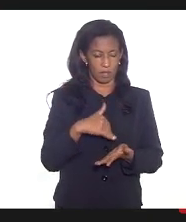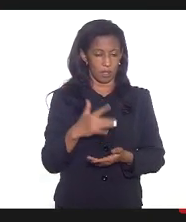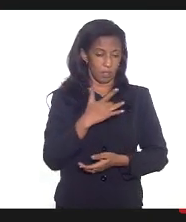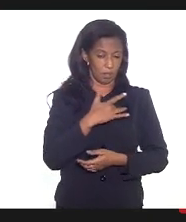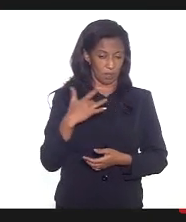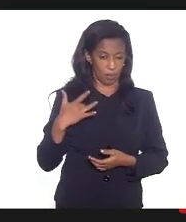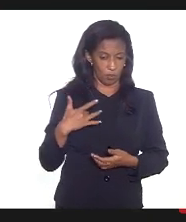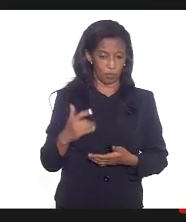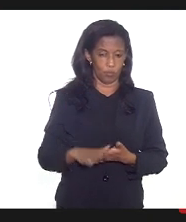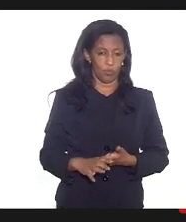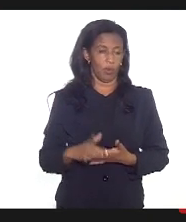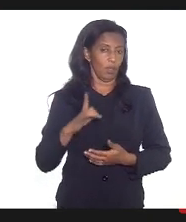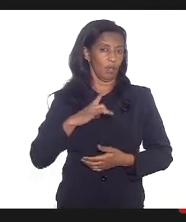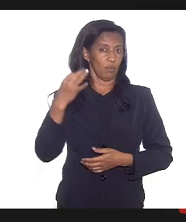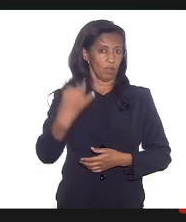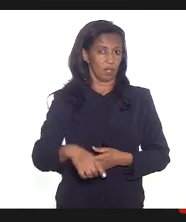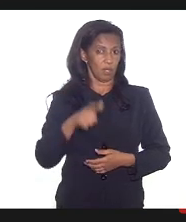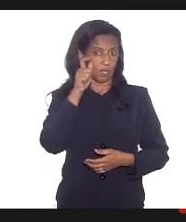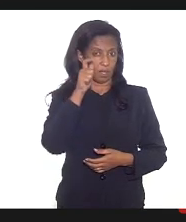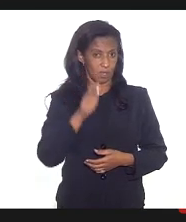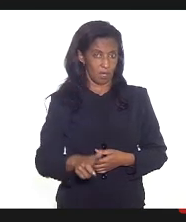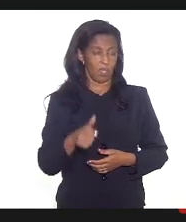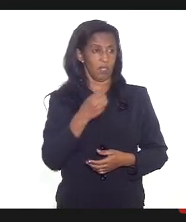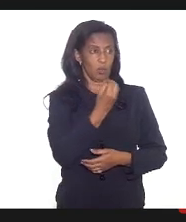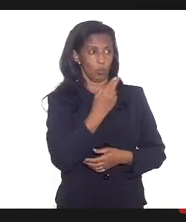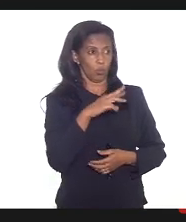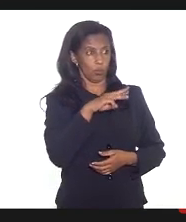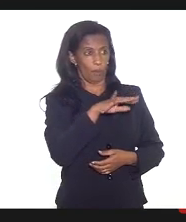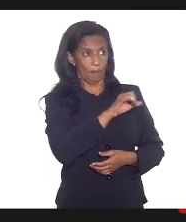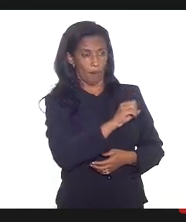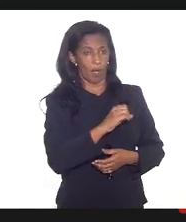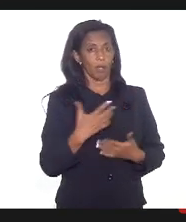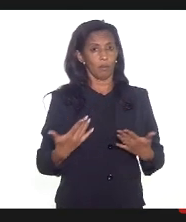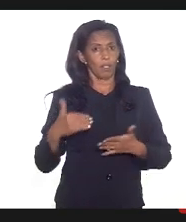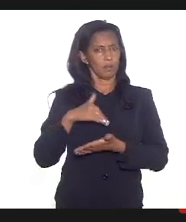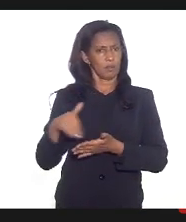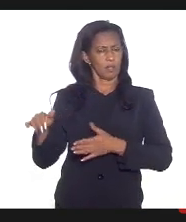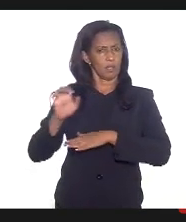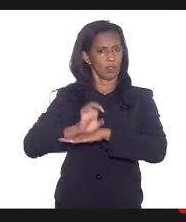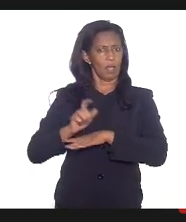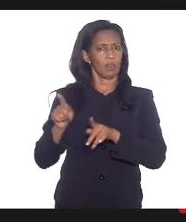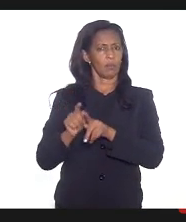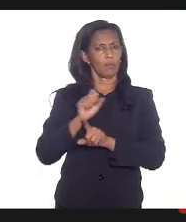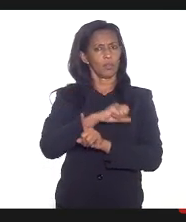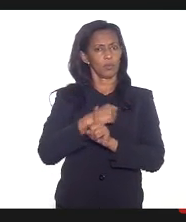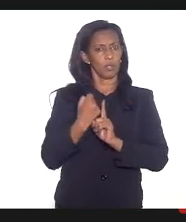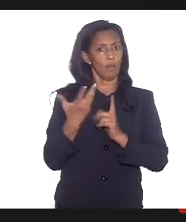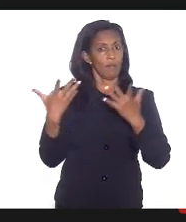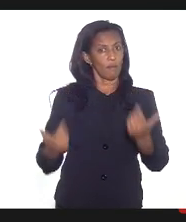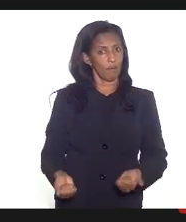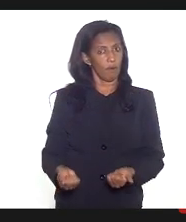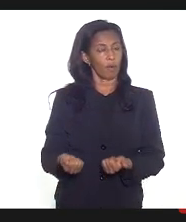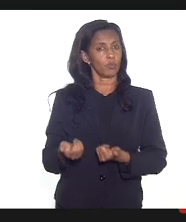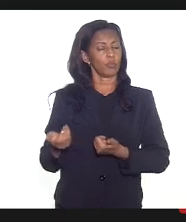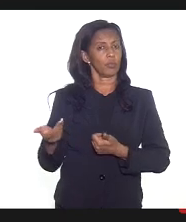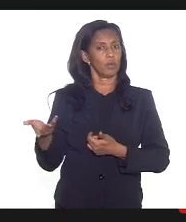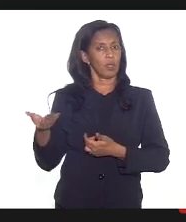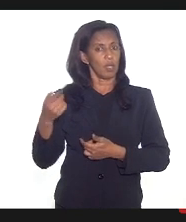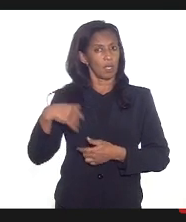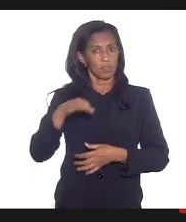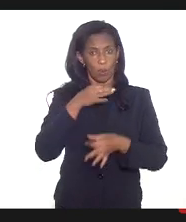de Saúde tenho certeza que é o interesse não só Doutor Mário Sérgio mais 10 creditados nível sociedade vamos classificar essa